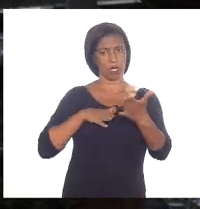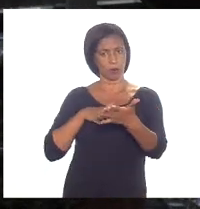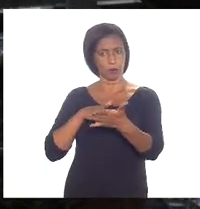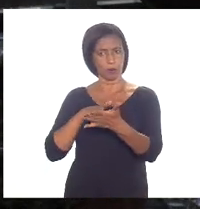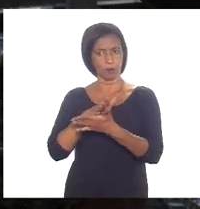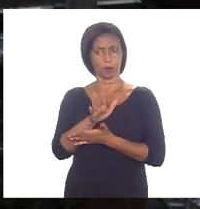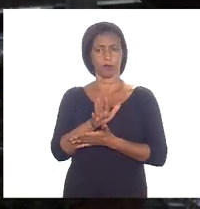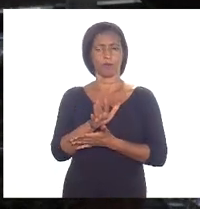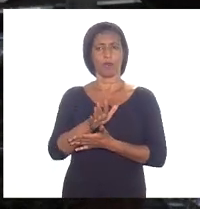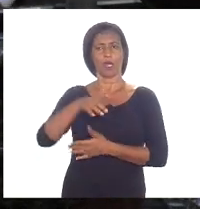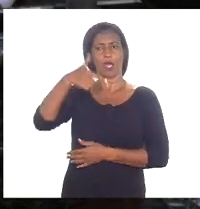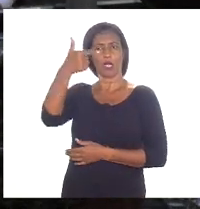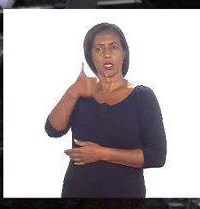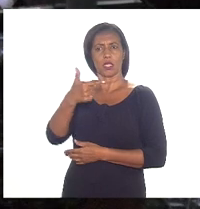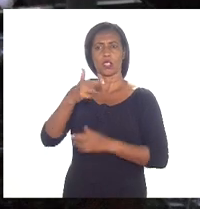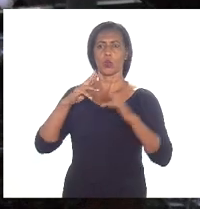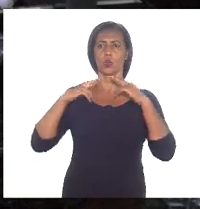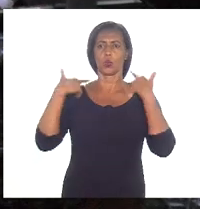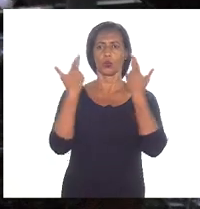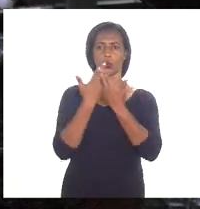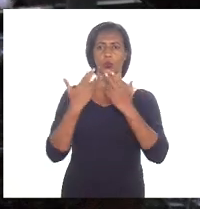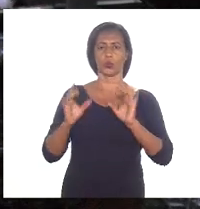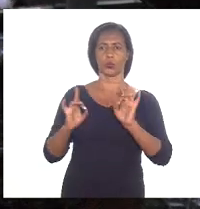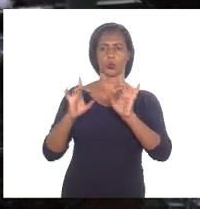passa-se à ordem da segunda sessão extraordinária do dia.